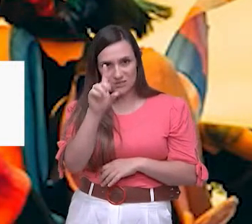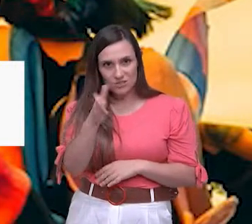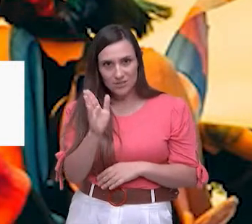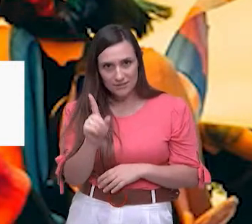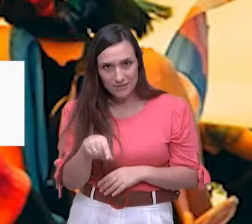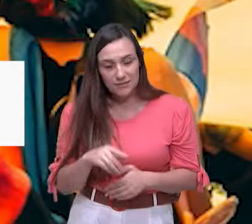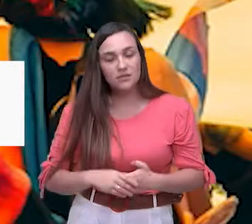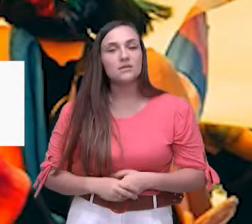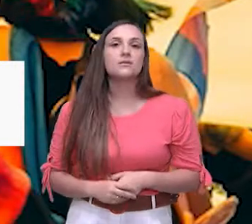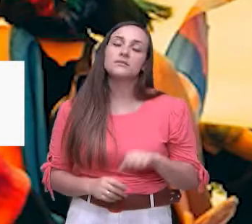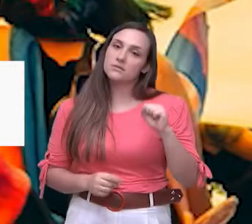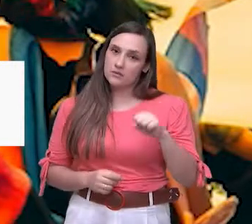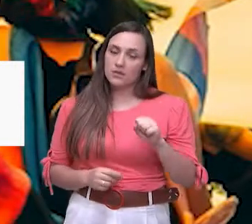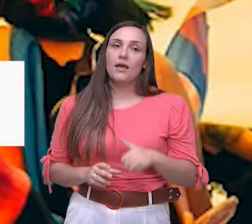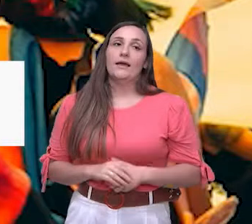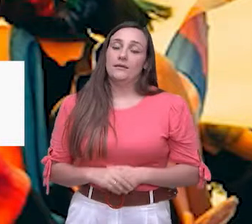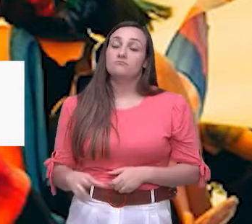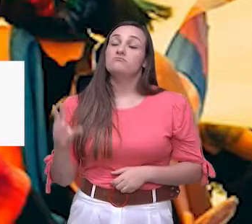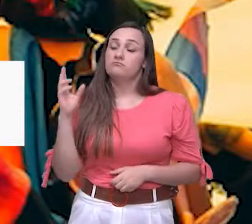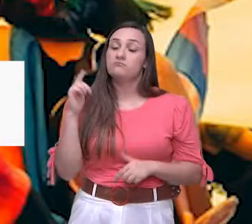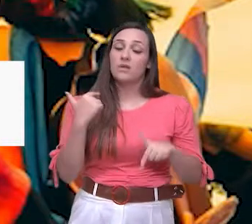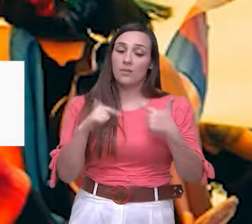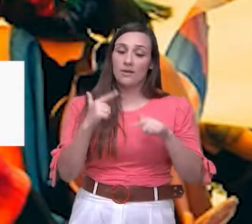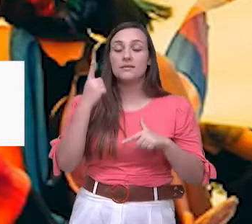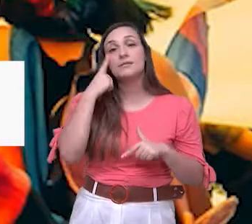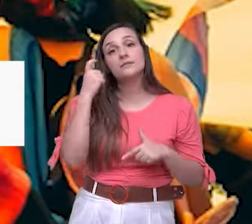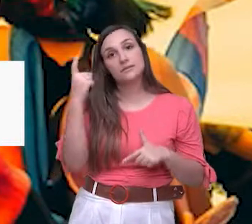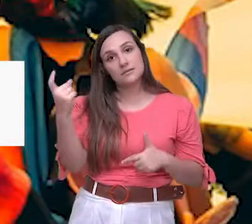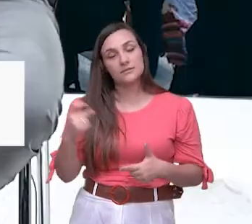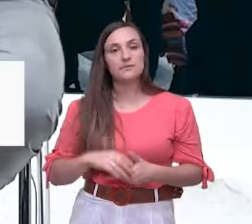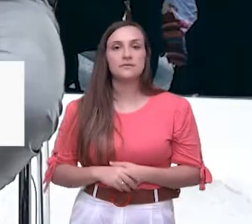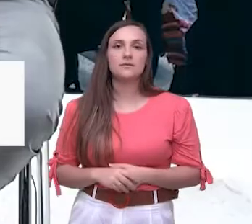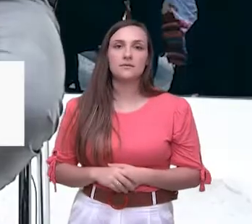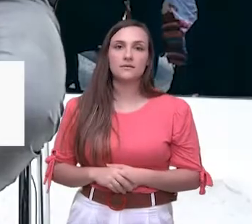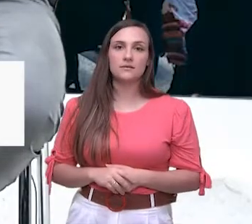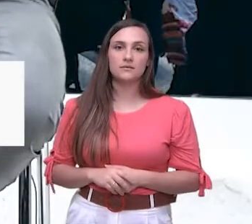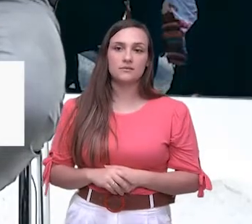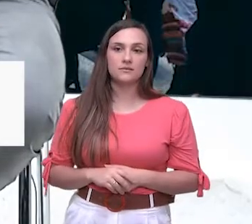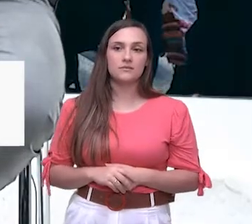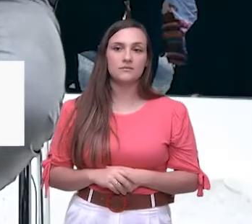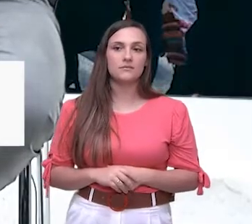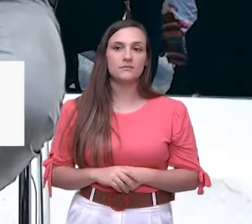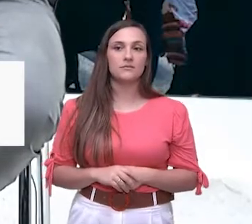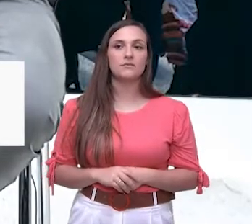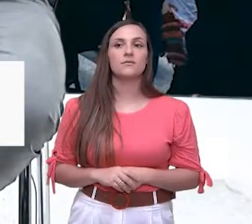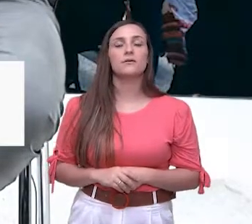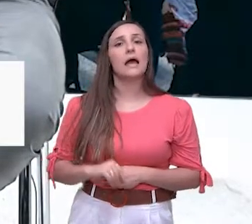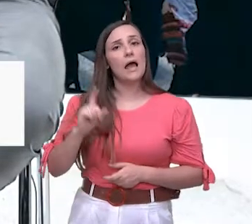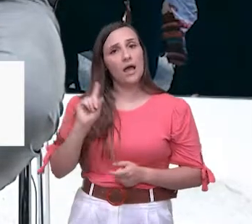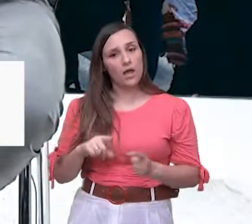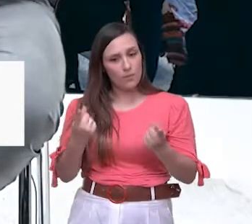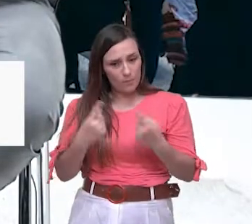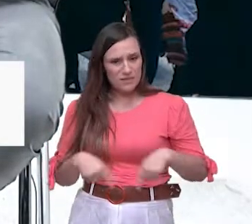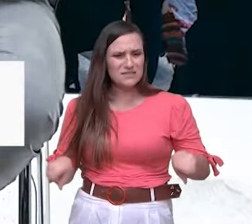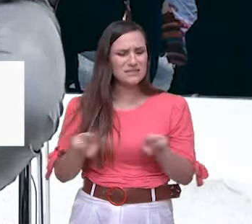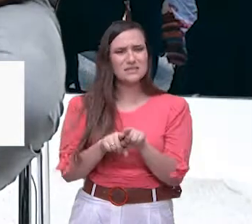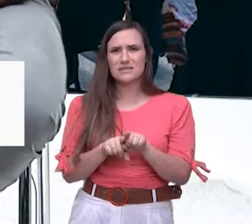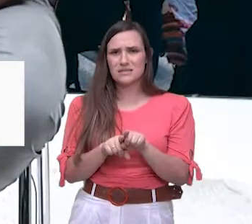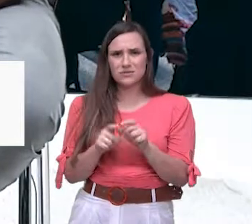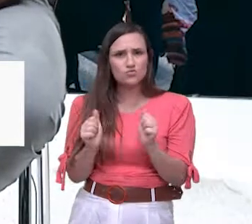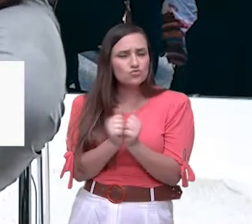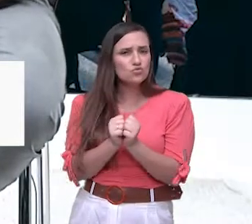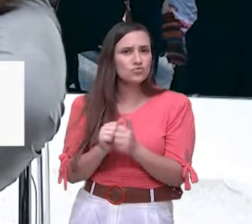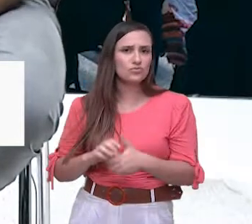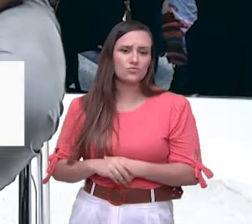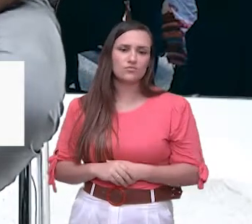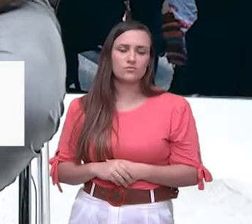do Sul né a equipe do Centro Estadual como que é esse trabalho Olha um trabalho bem interessante né a parceria com